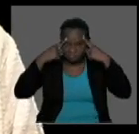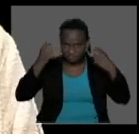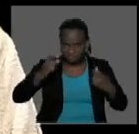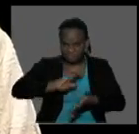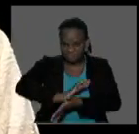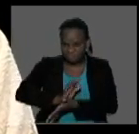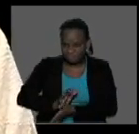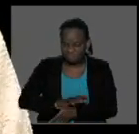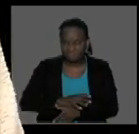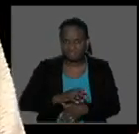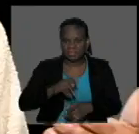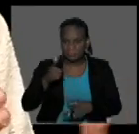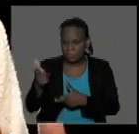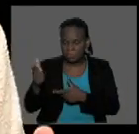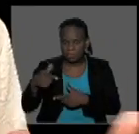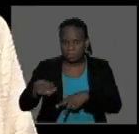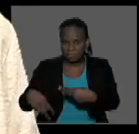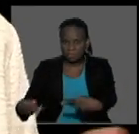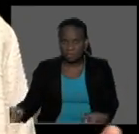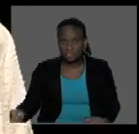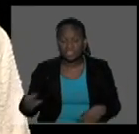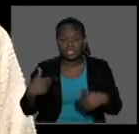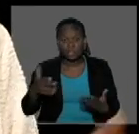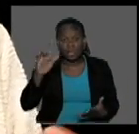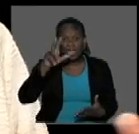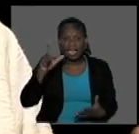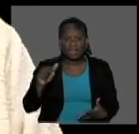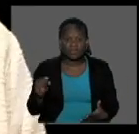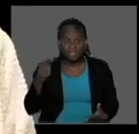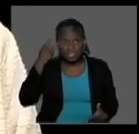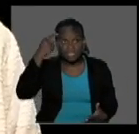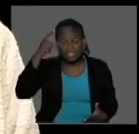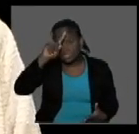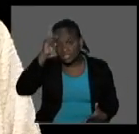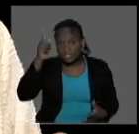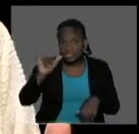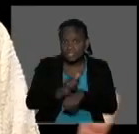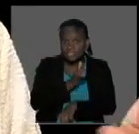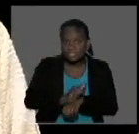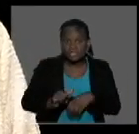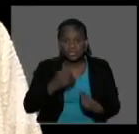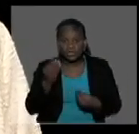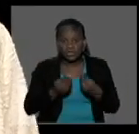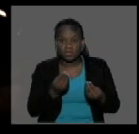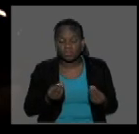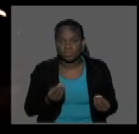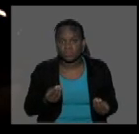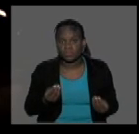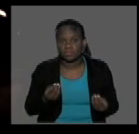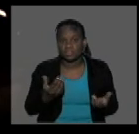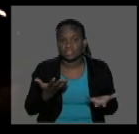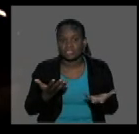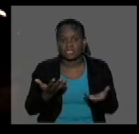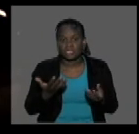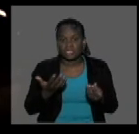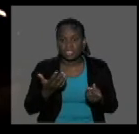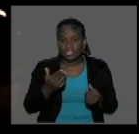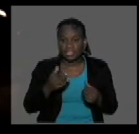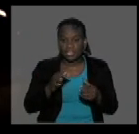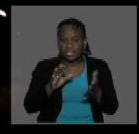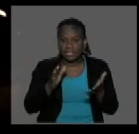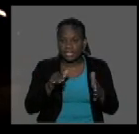do colonialismo, então os africanos procuraram várias formas de